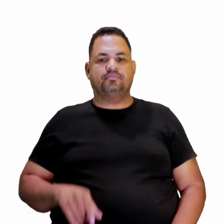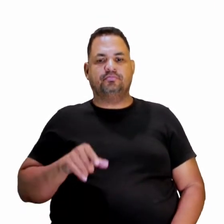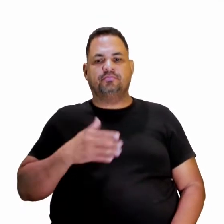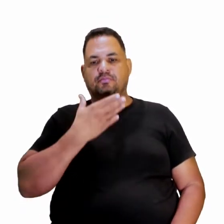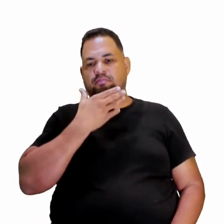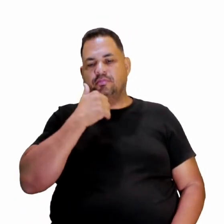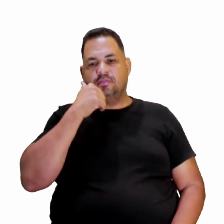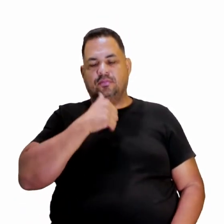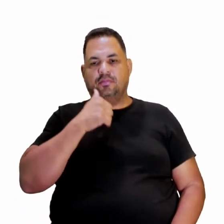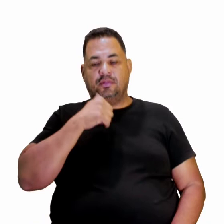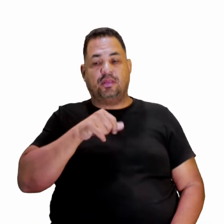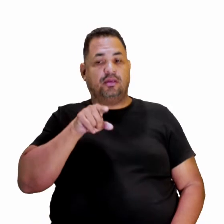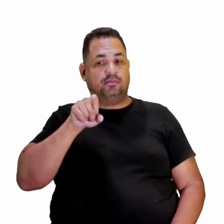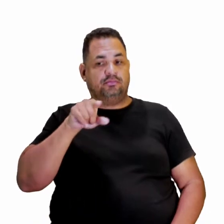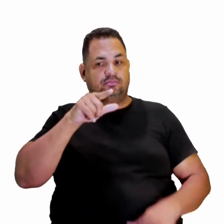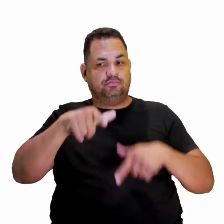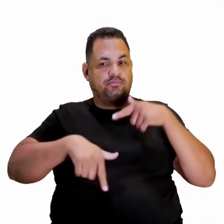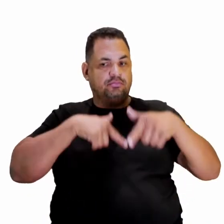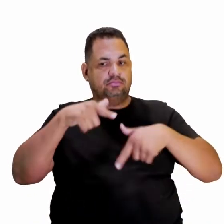trabalhou,